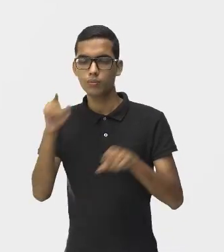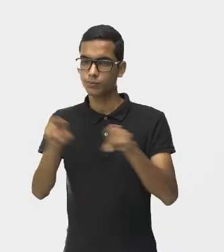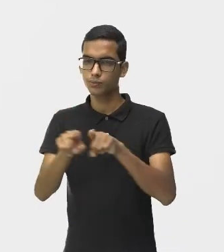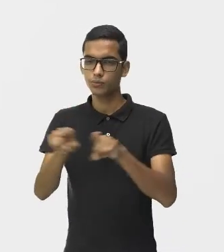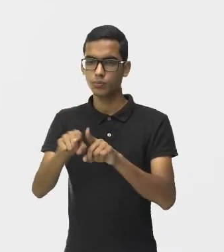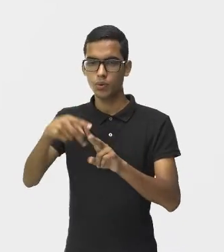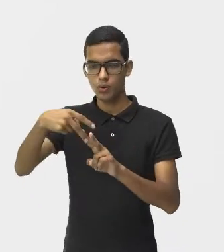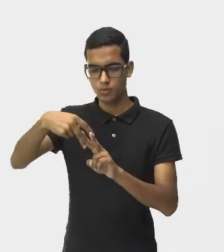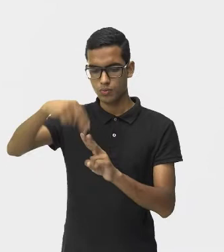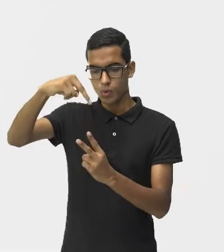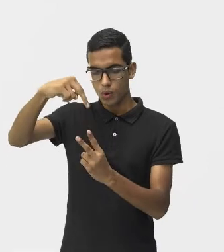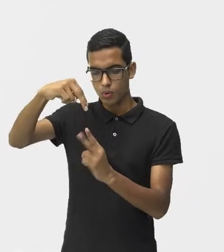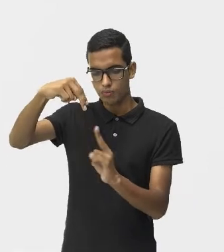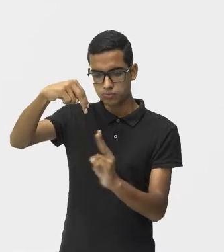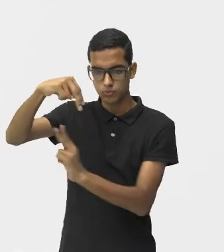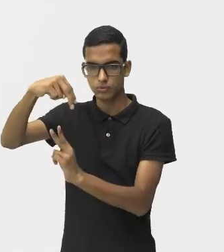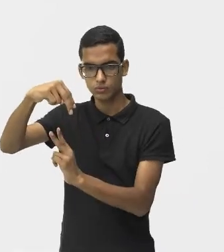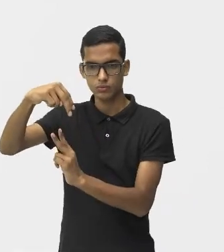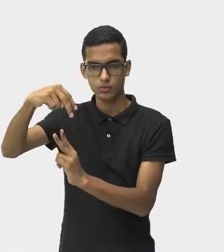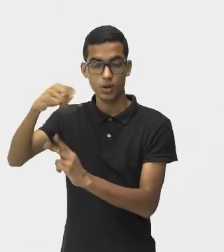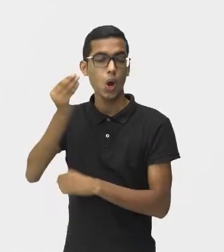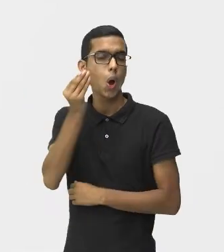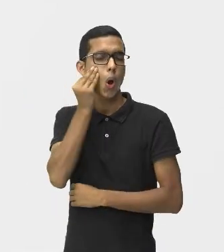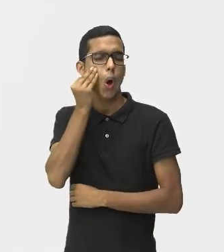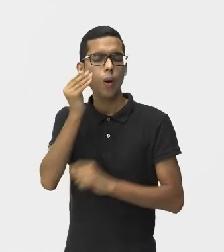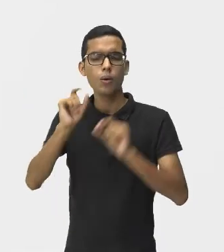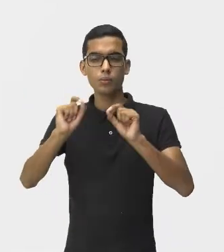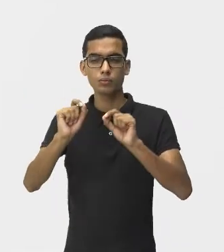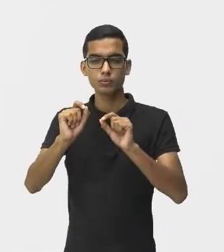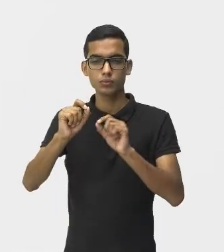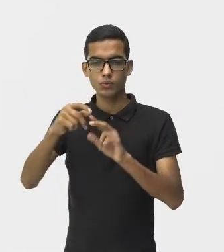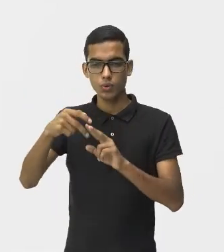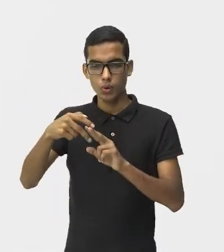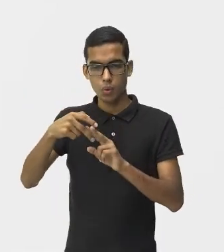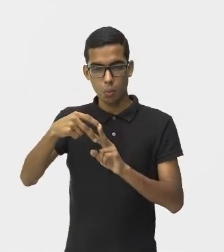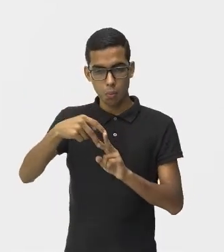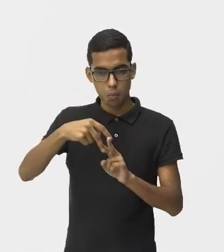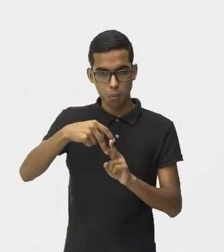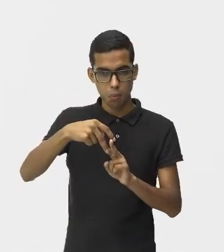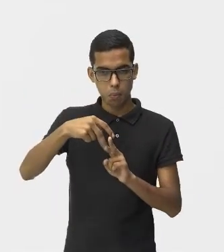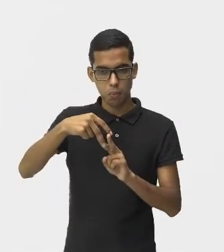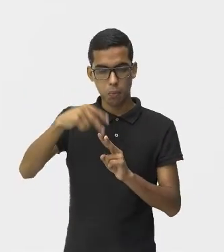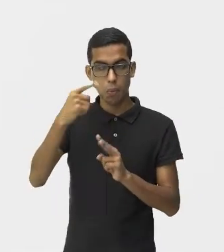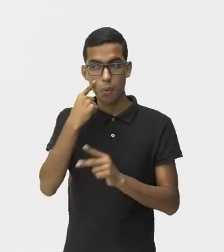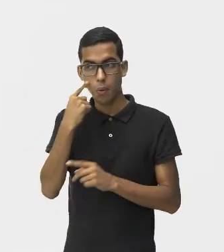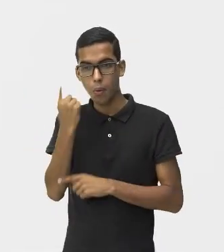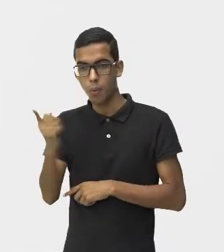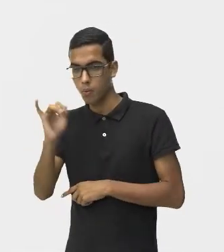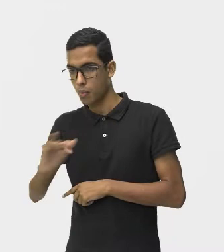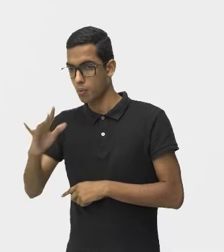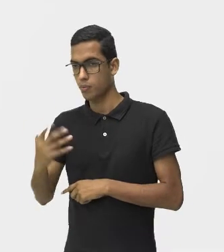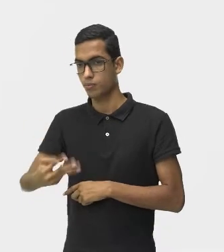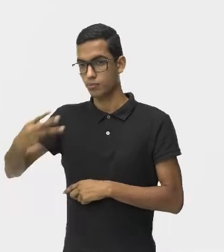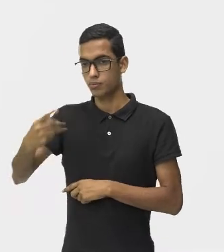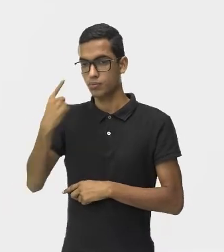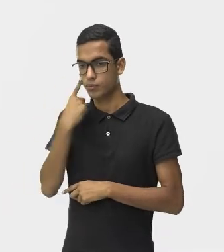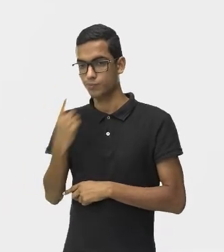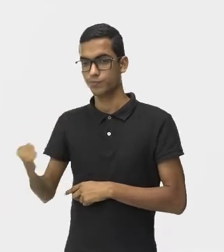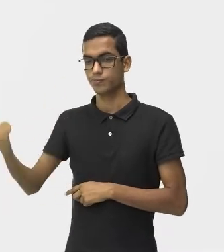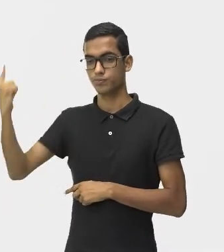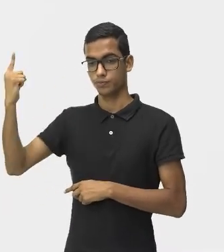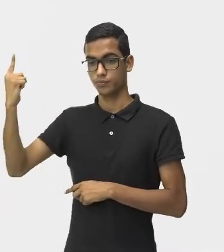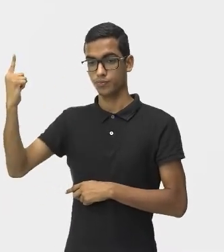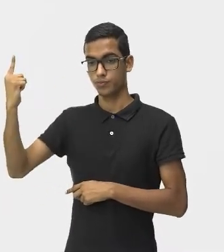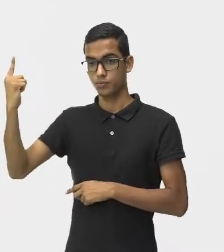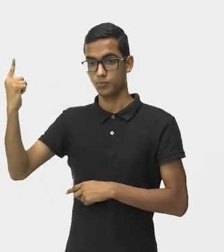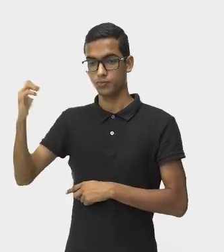que acontece? Observem que o braço rosa ficou aqui no cromossomo azul e o azul